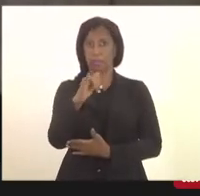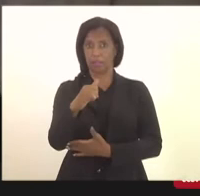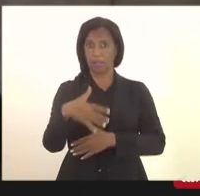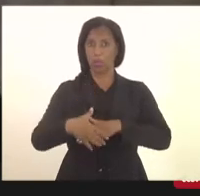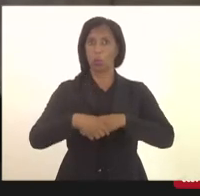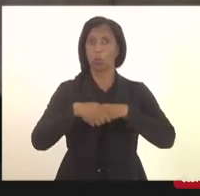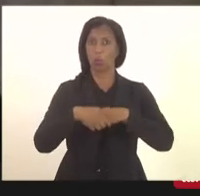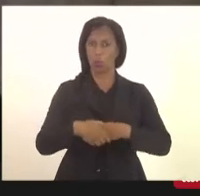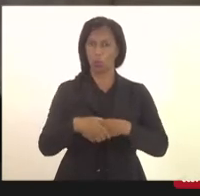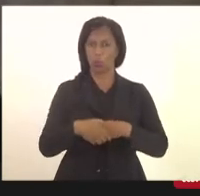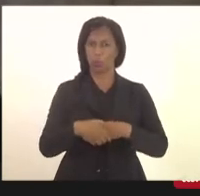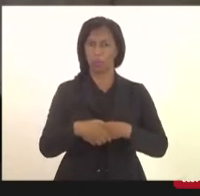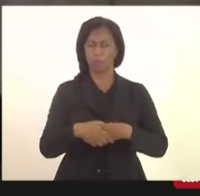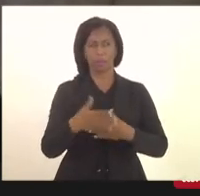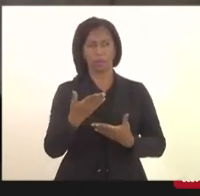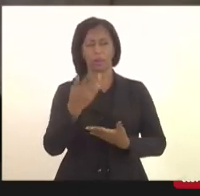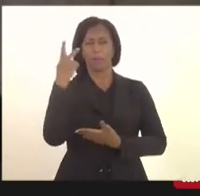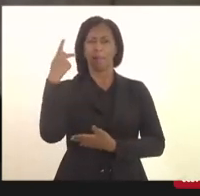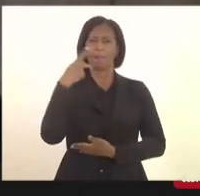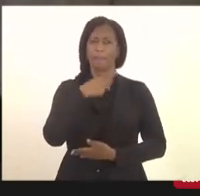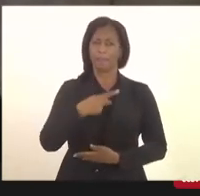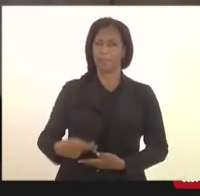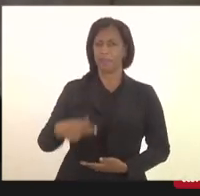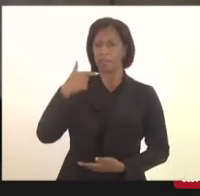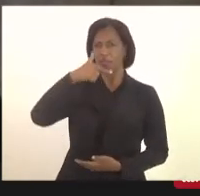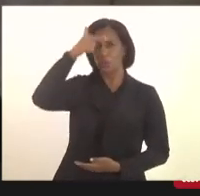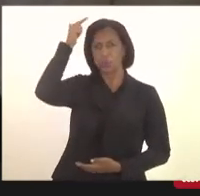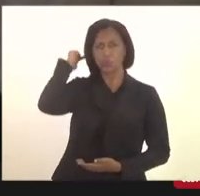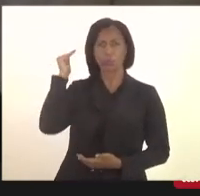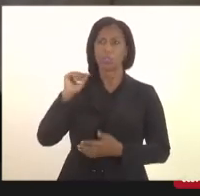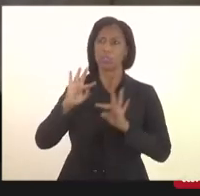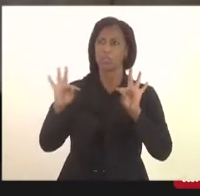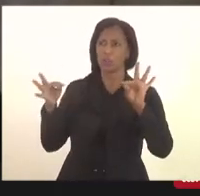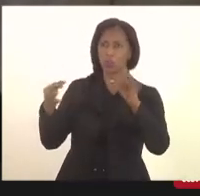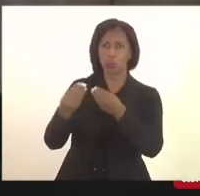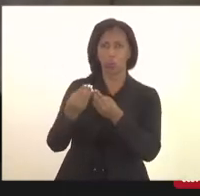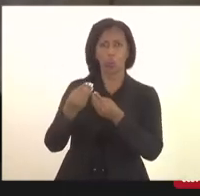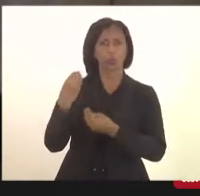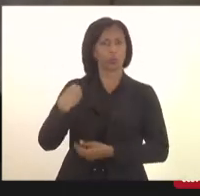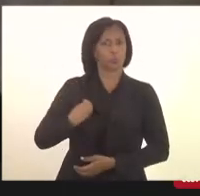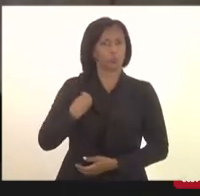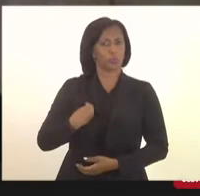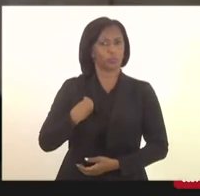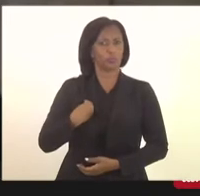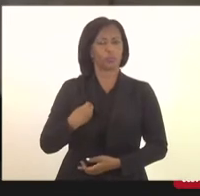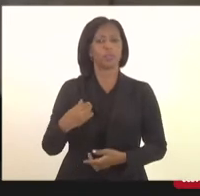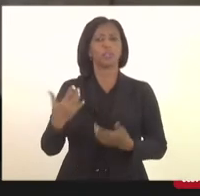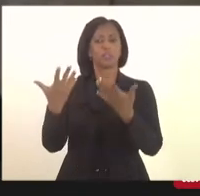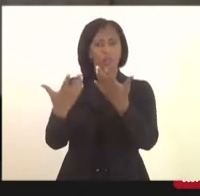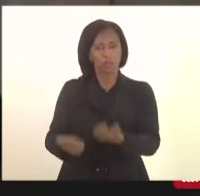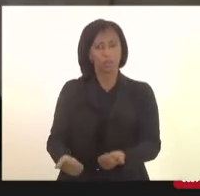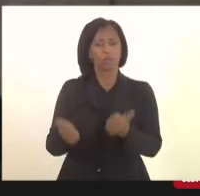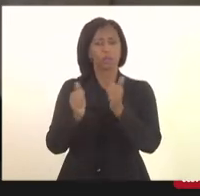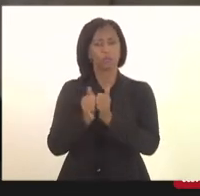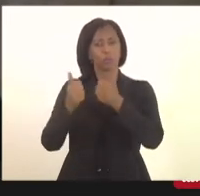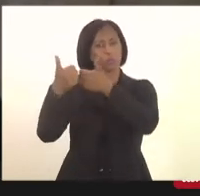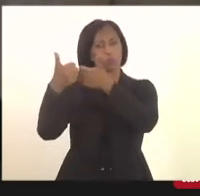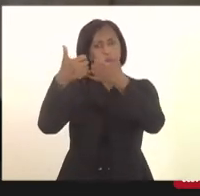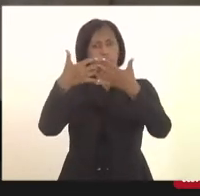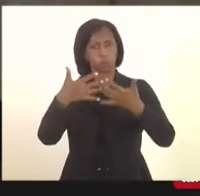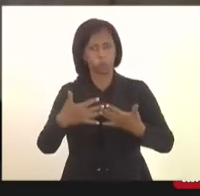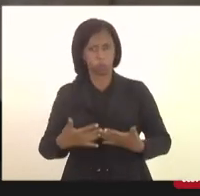Cumprimento o excelentíssimo presidente Luiz Paulo e os demais presentes. E vamos comentar um pouco sobre o quesito